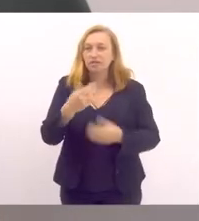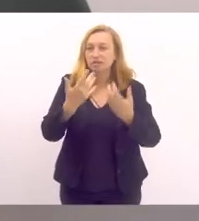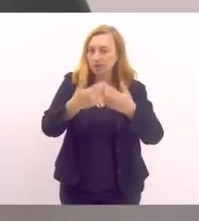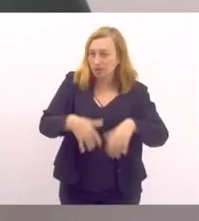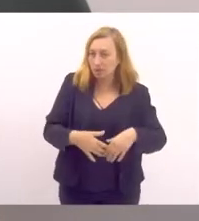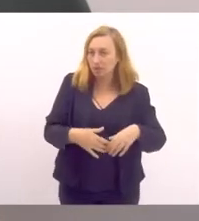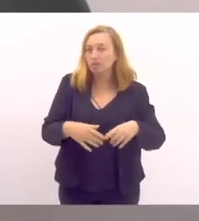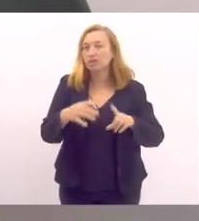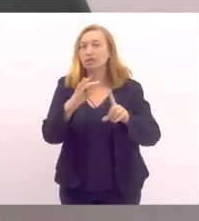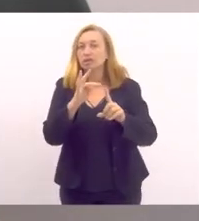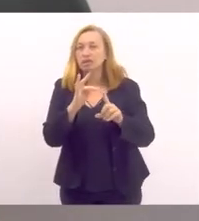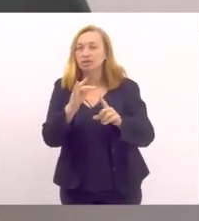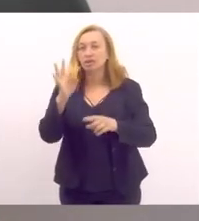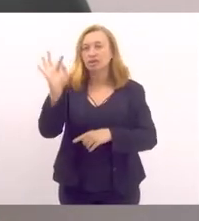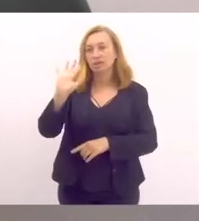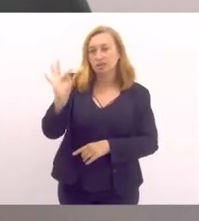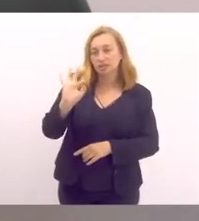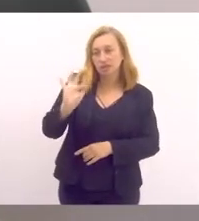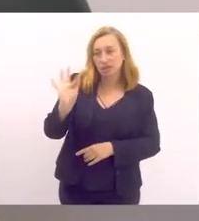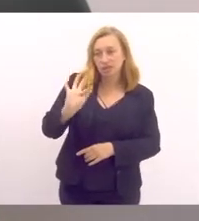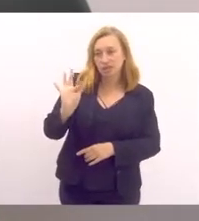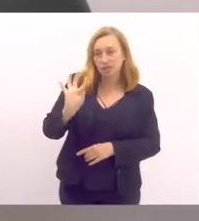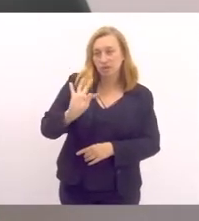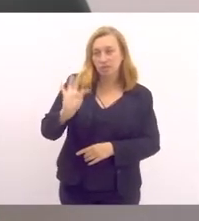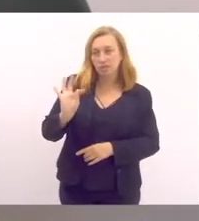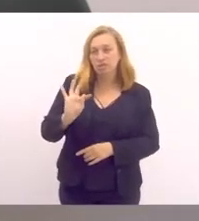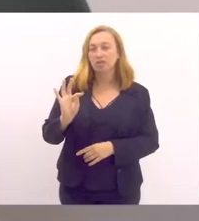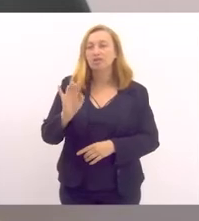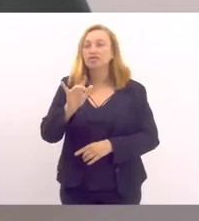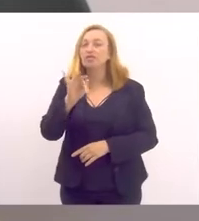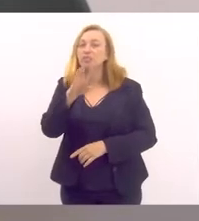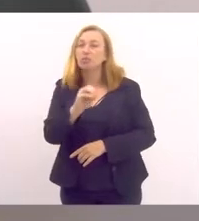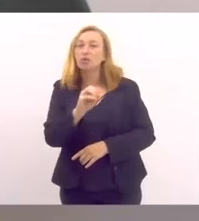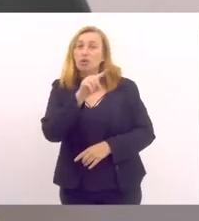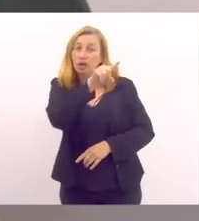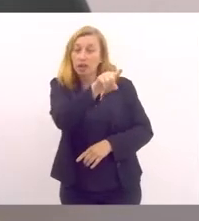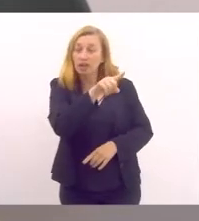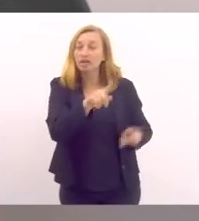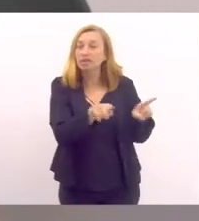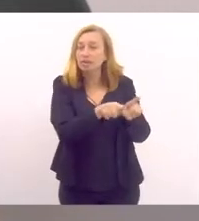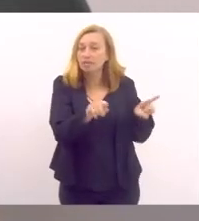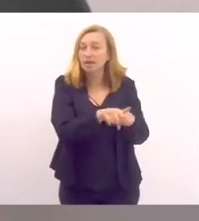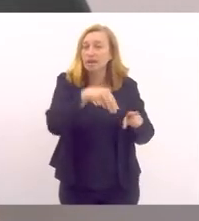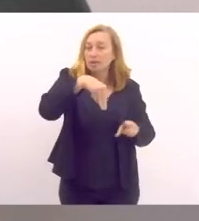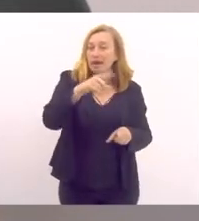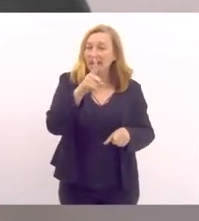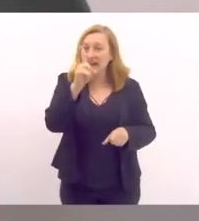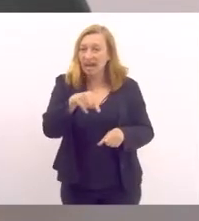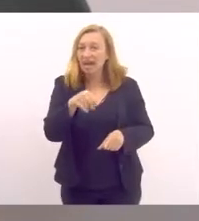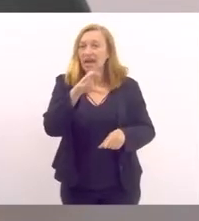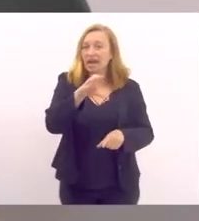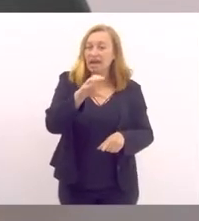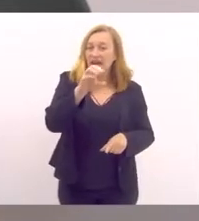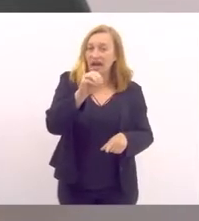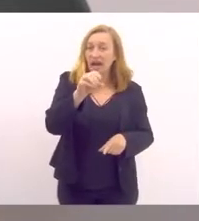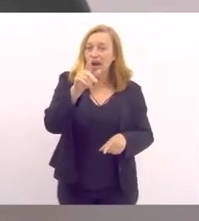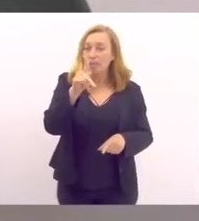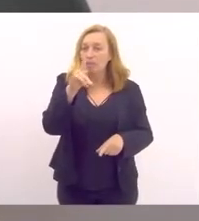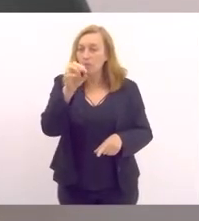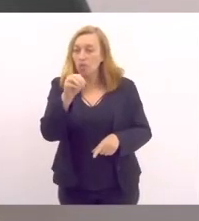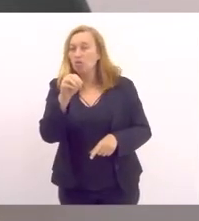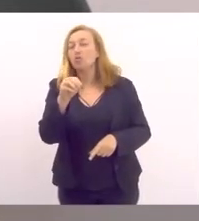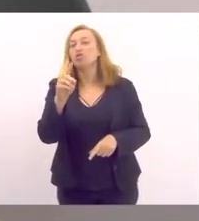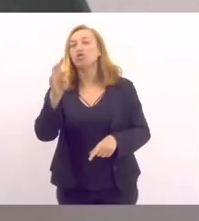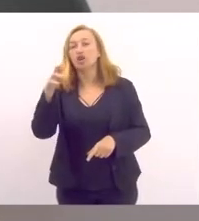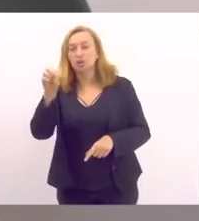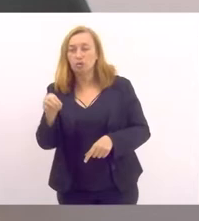Teresópolis, Friburgo, Guapi e Cachoeiras. O Navega vai falar lá de Búzios, de Macaé, enfim, de Cabo Frio, que são